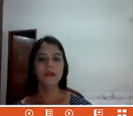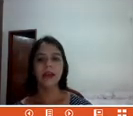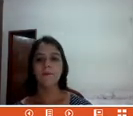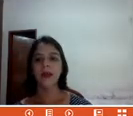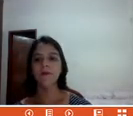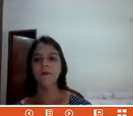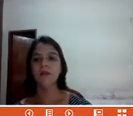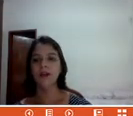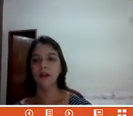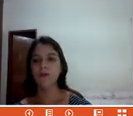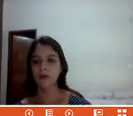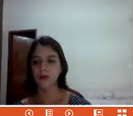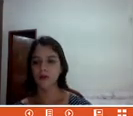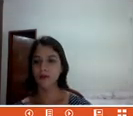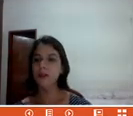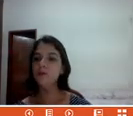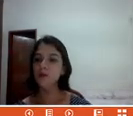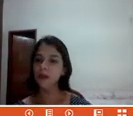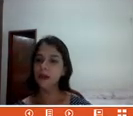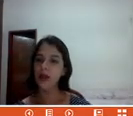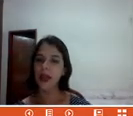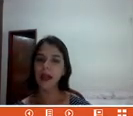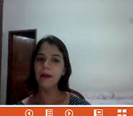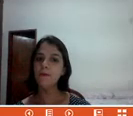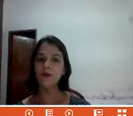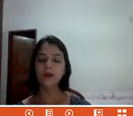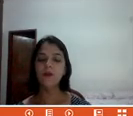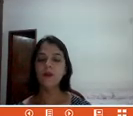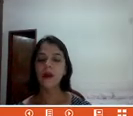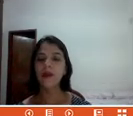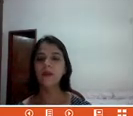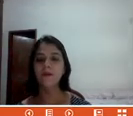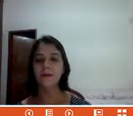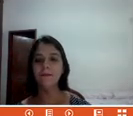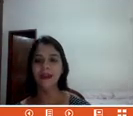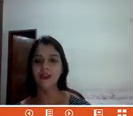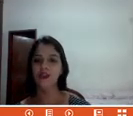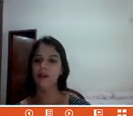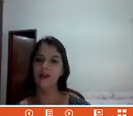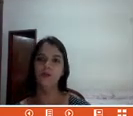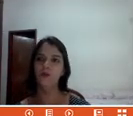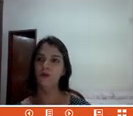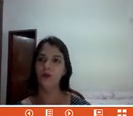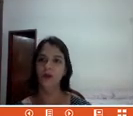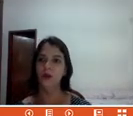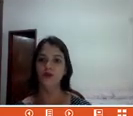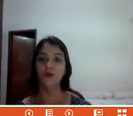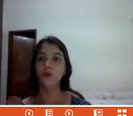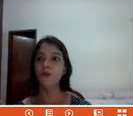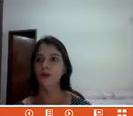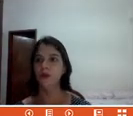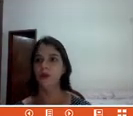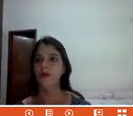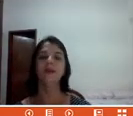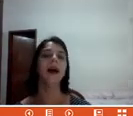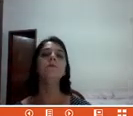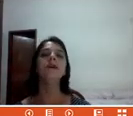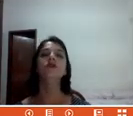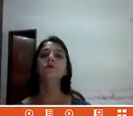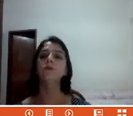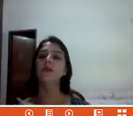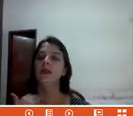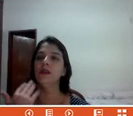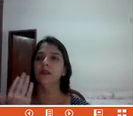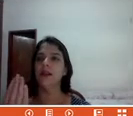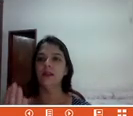Como que eu vou saber, professora, que a pessoa é surda-muda? Ela é muda quando ela não emite nenhum som, tá? A